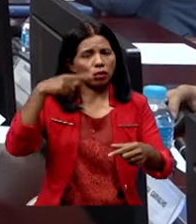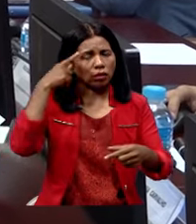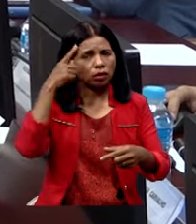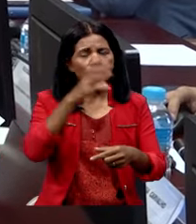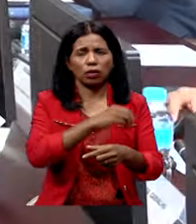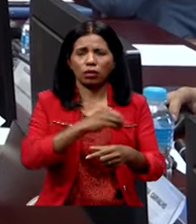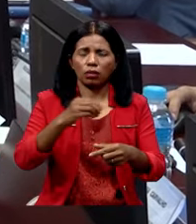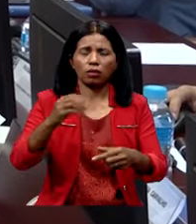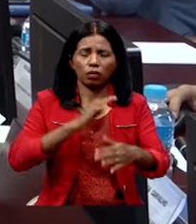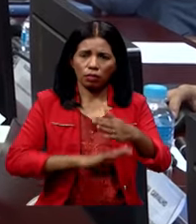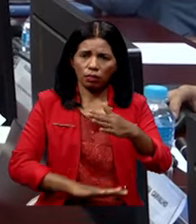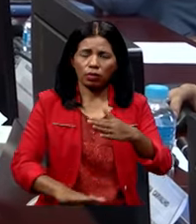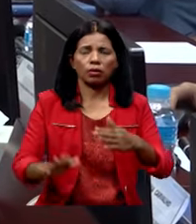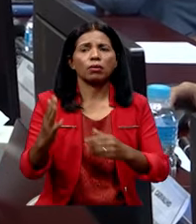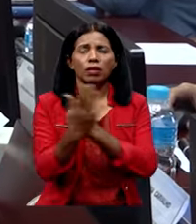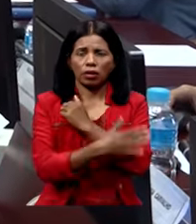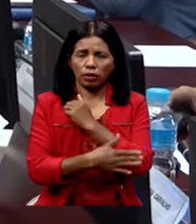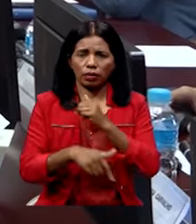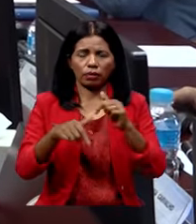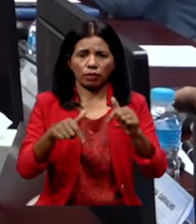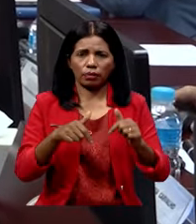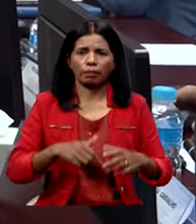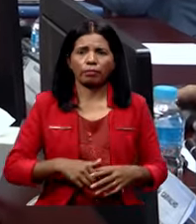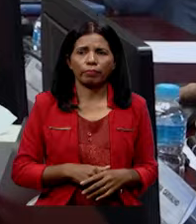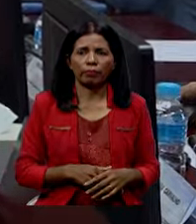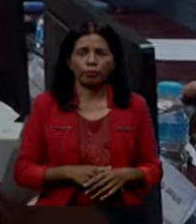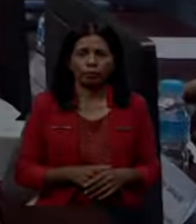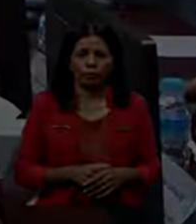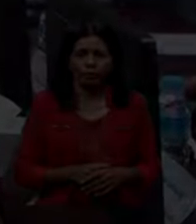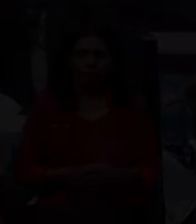natalidade país nian. Adere tu Siménez, bem-vinda Siménez, GMN.